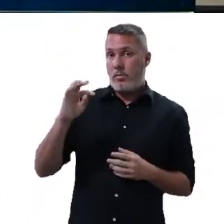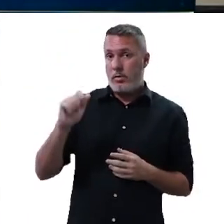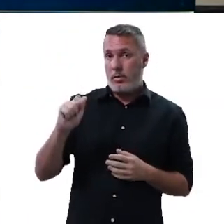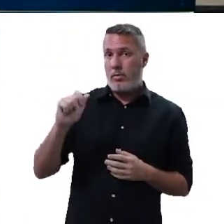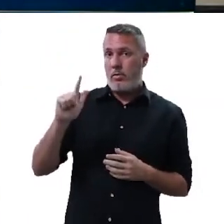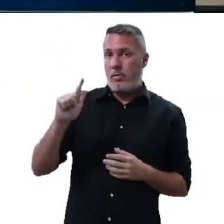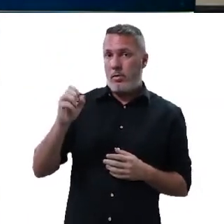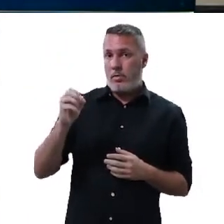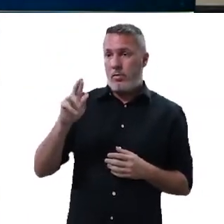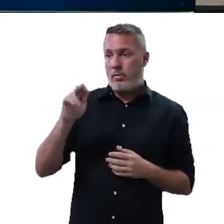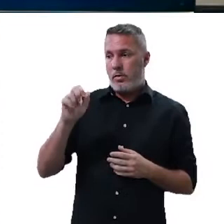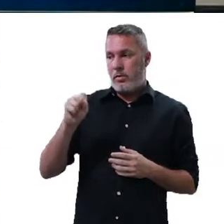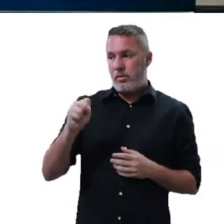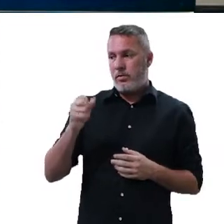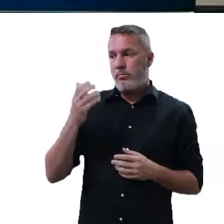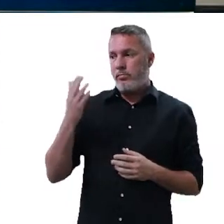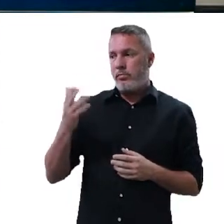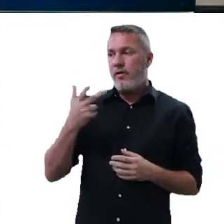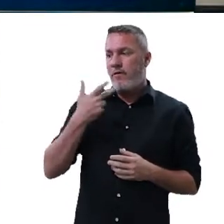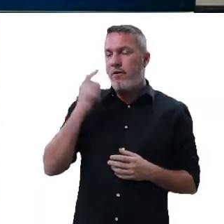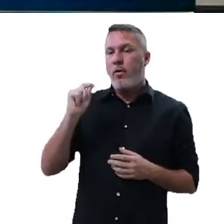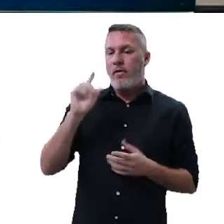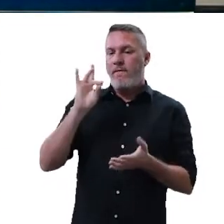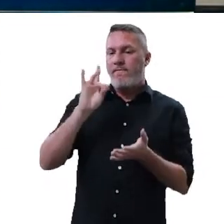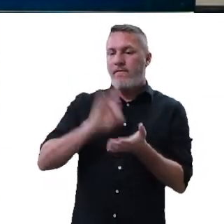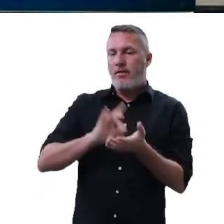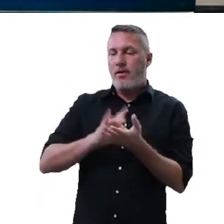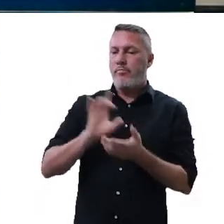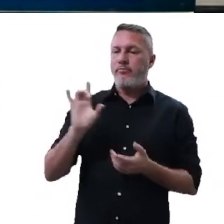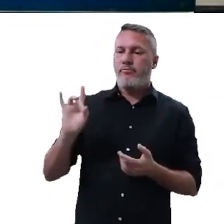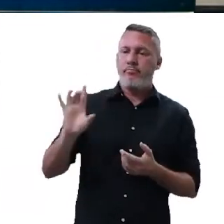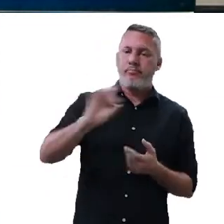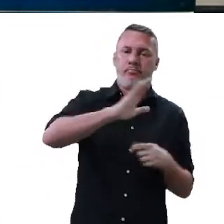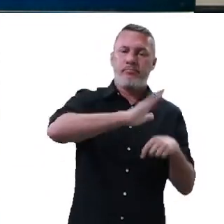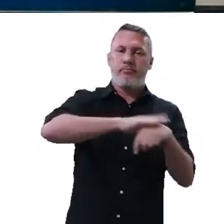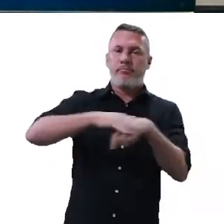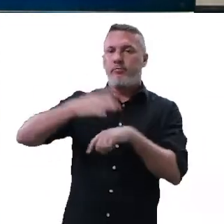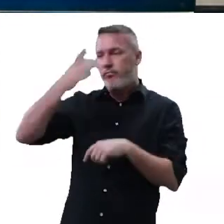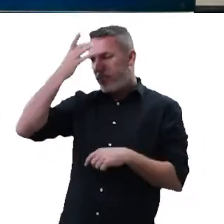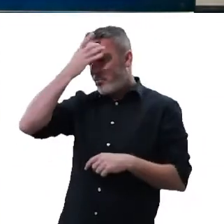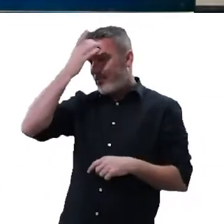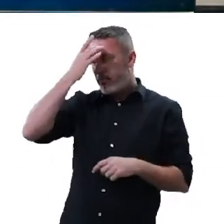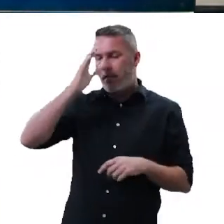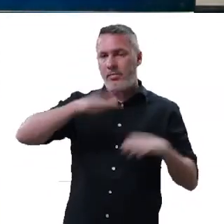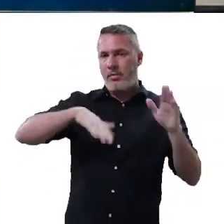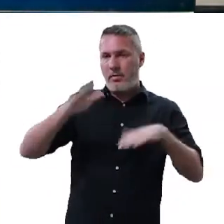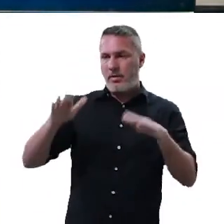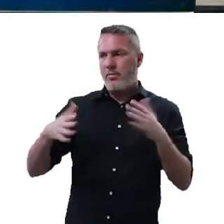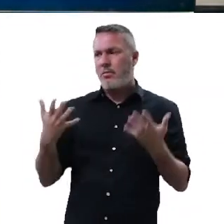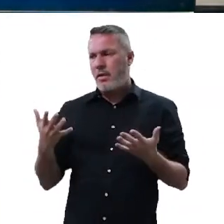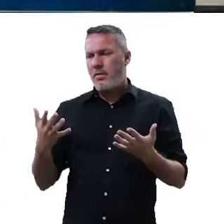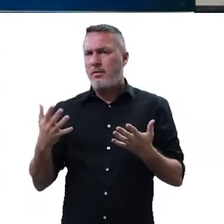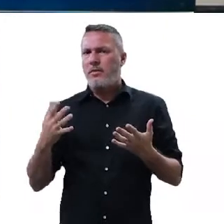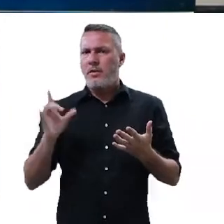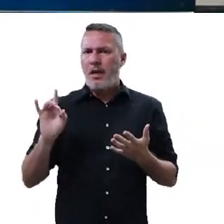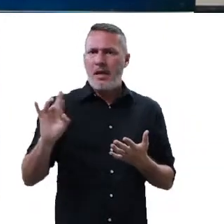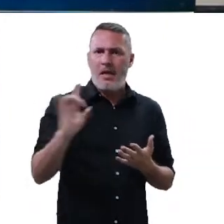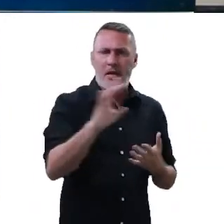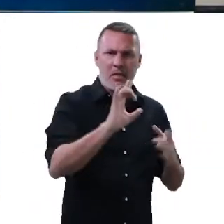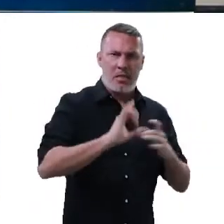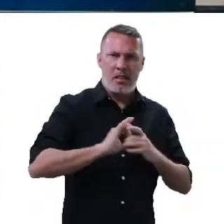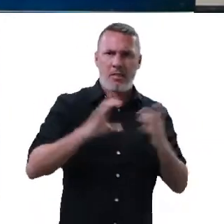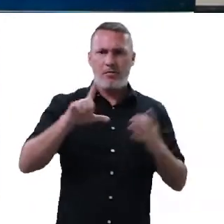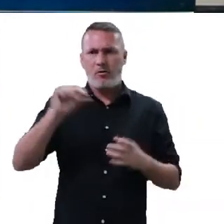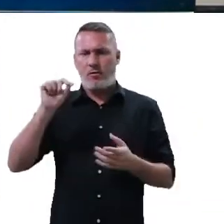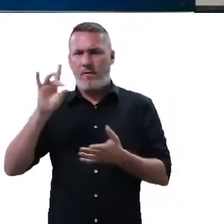então, ele dizia que a verdade dependia de cada um. E aí já vê esse subjetivismo. Ou seja, se a verdade